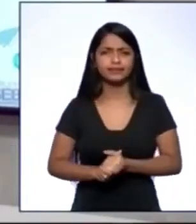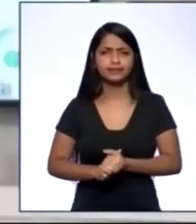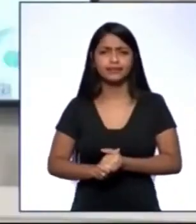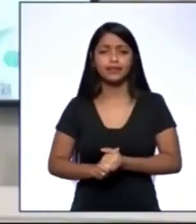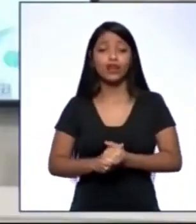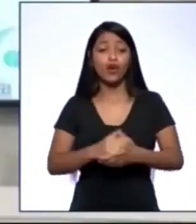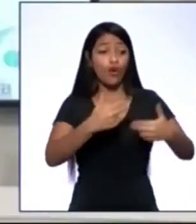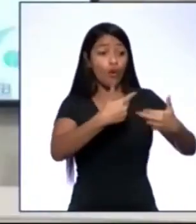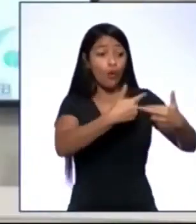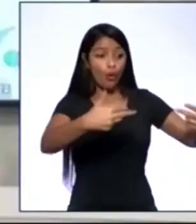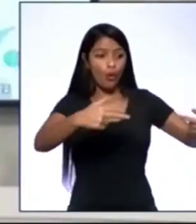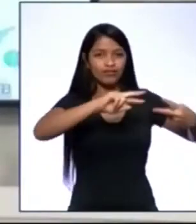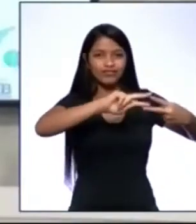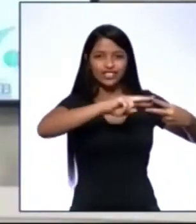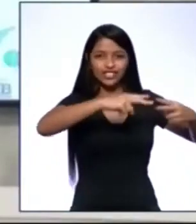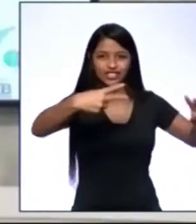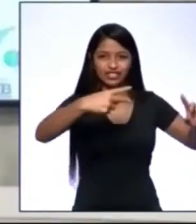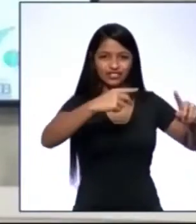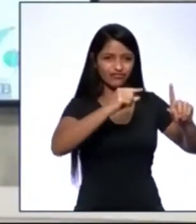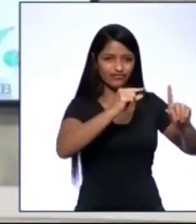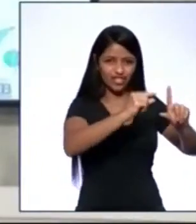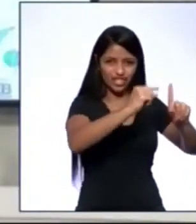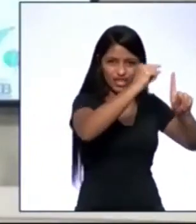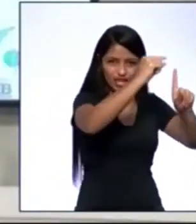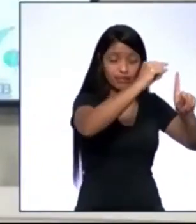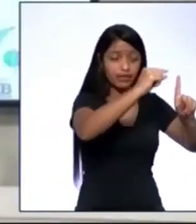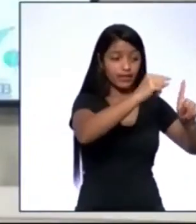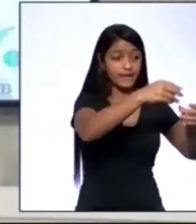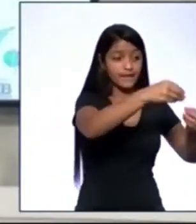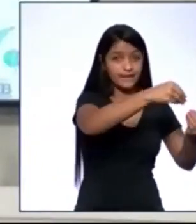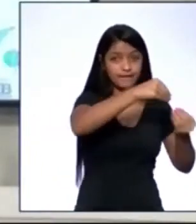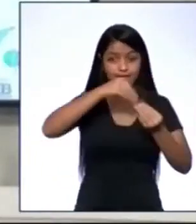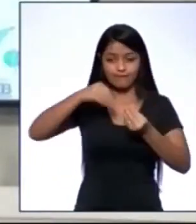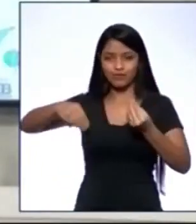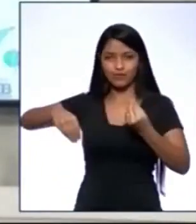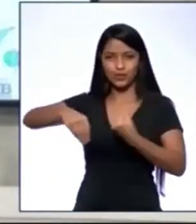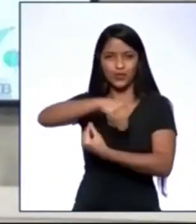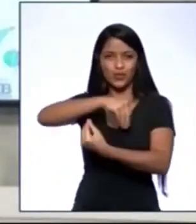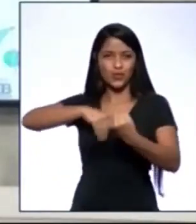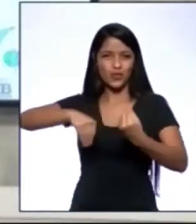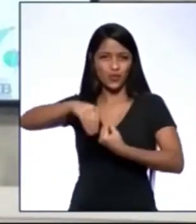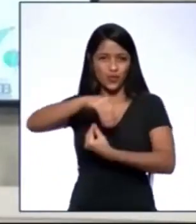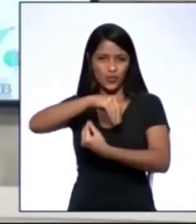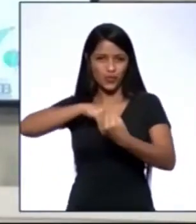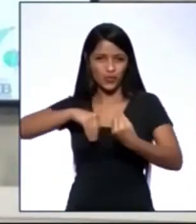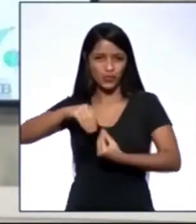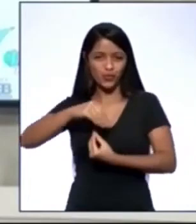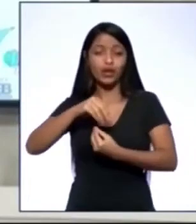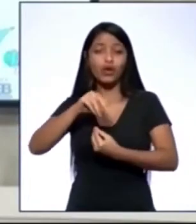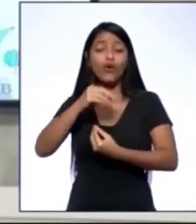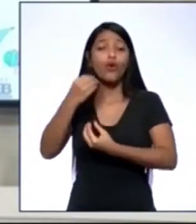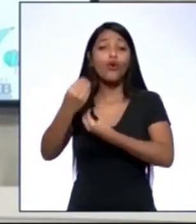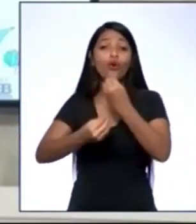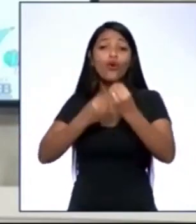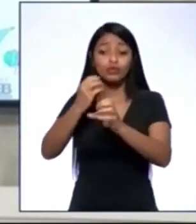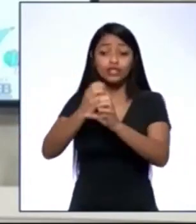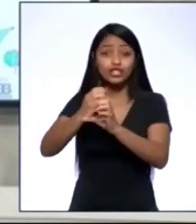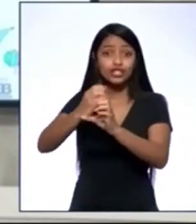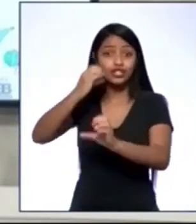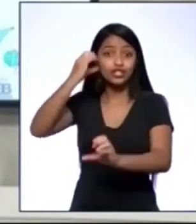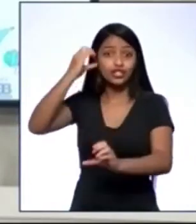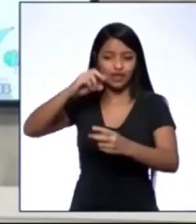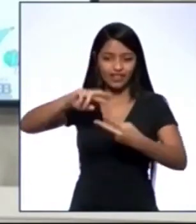recebeu genes de uma outra espécie. Ele, através de técnicas de engenharia genética, ferramentas